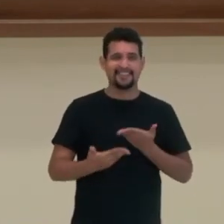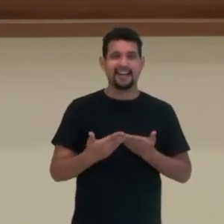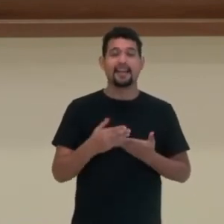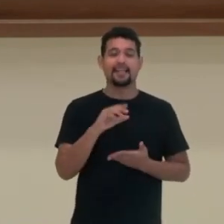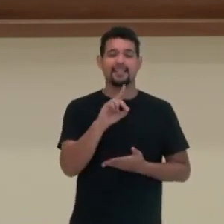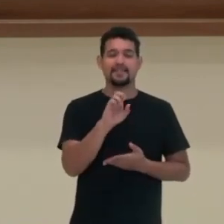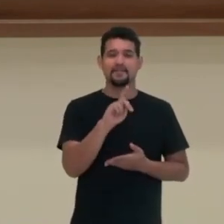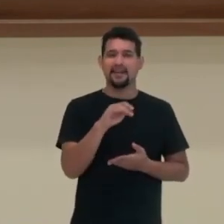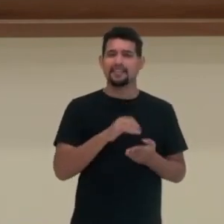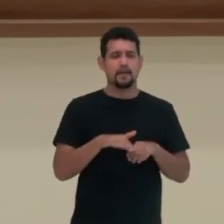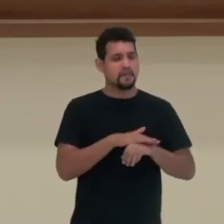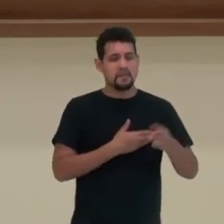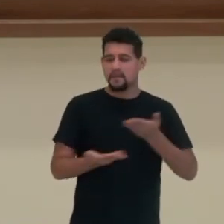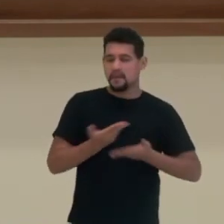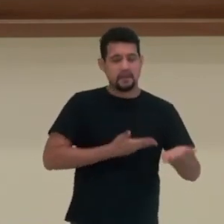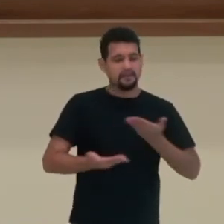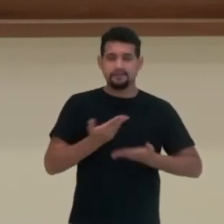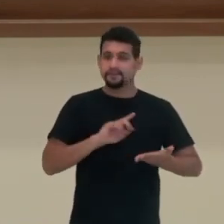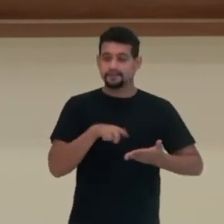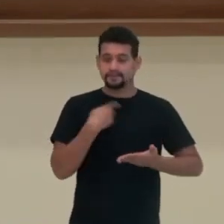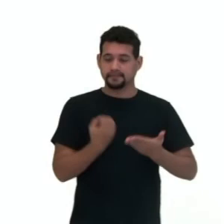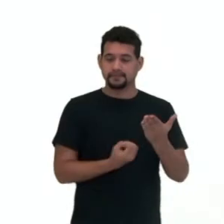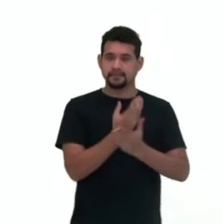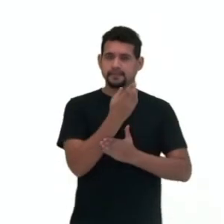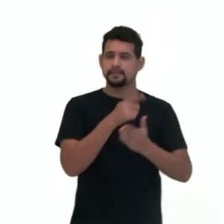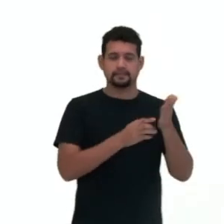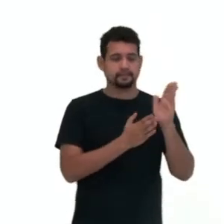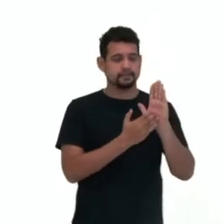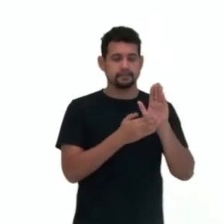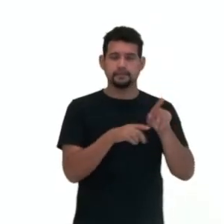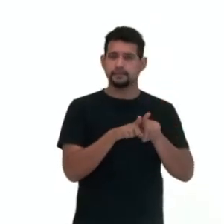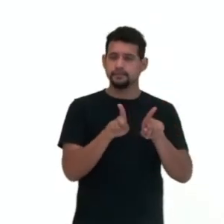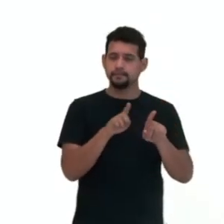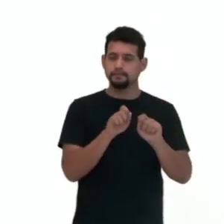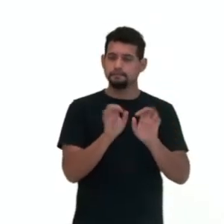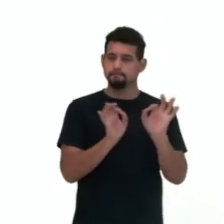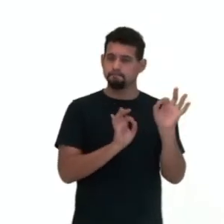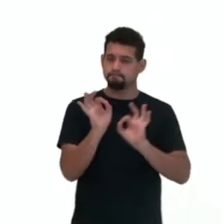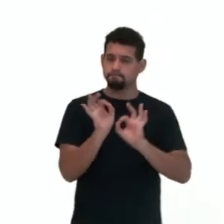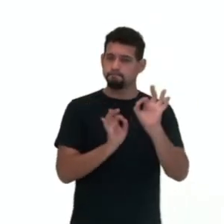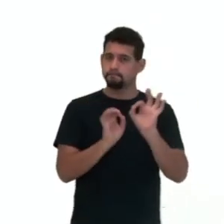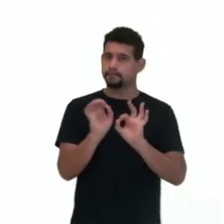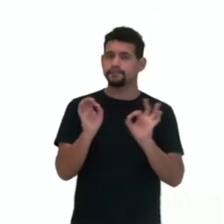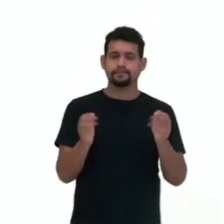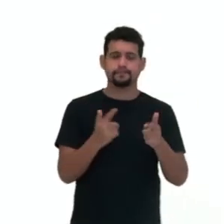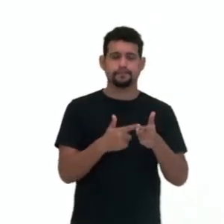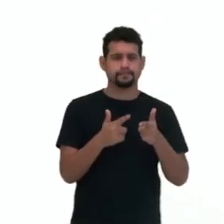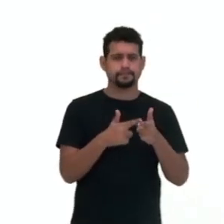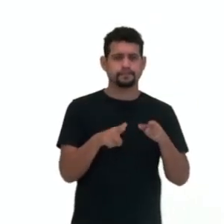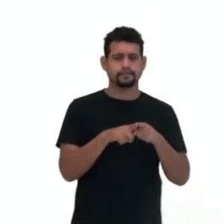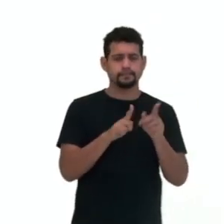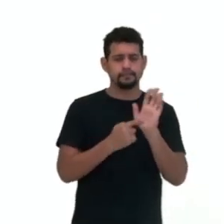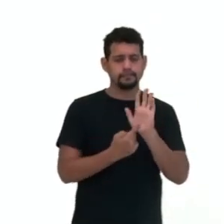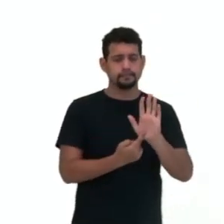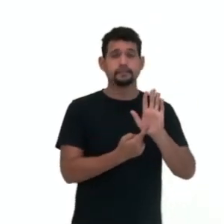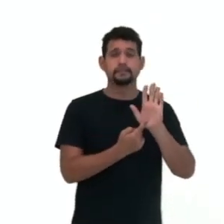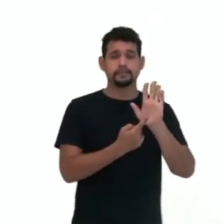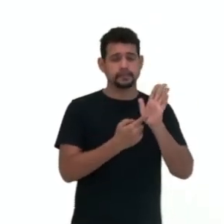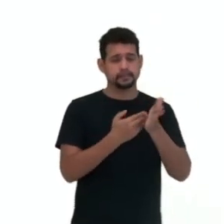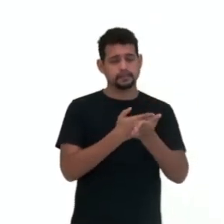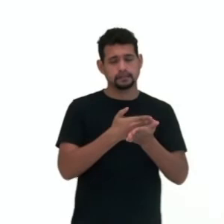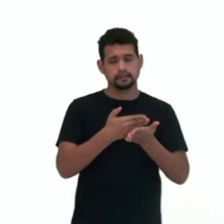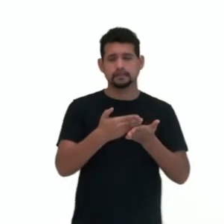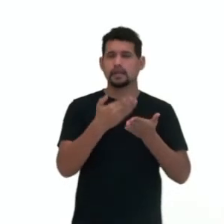do debate, nós vamos elaborar uma proposta para resolver o problema apresentado na introdução